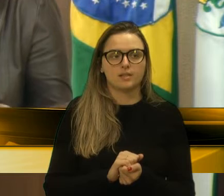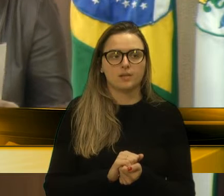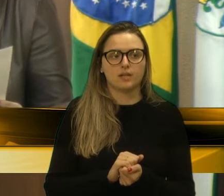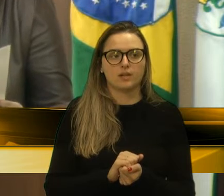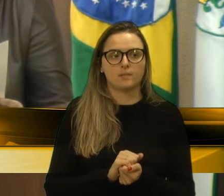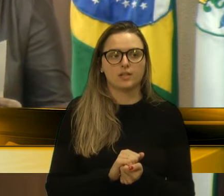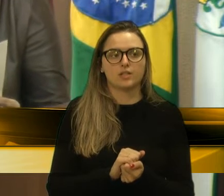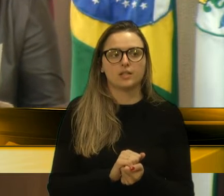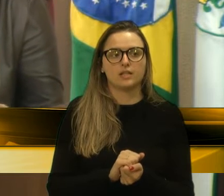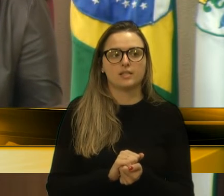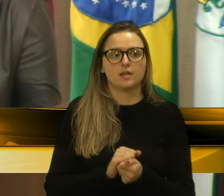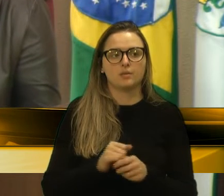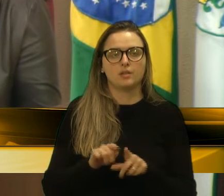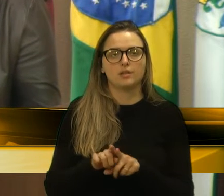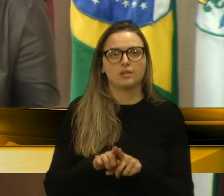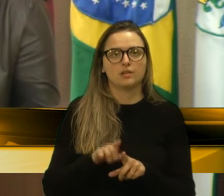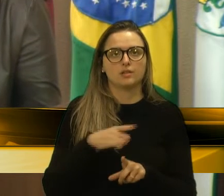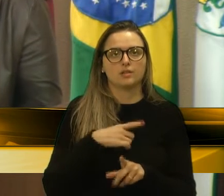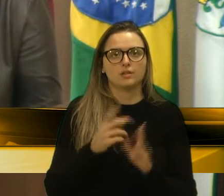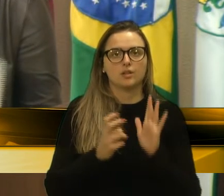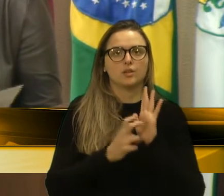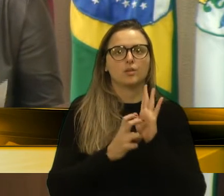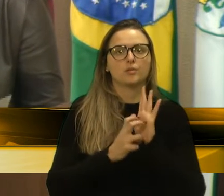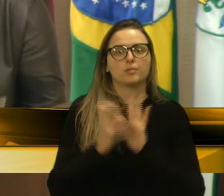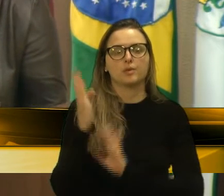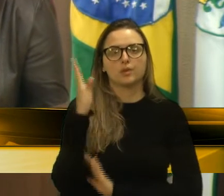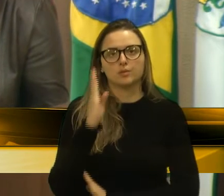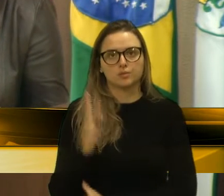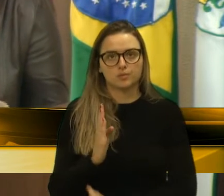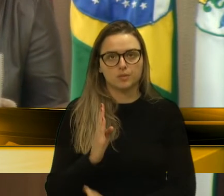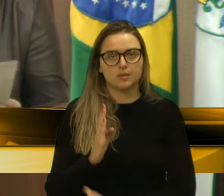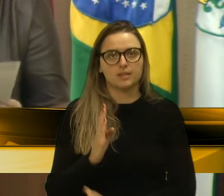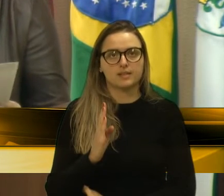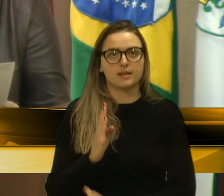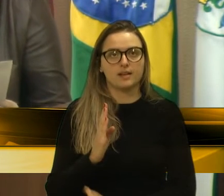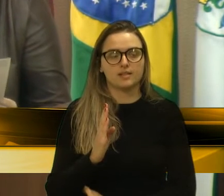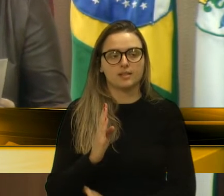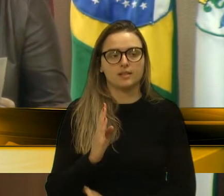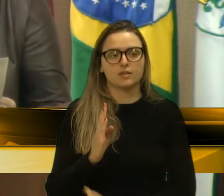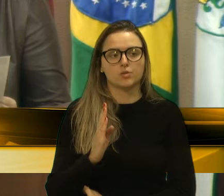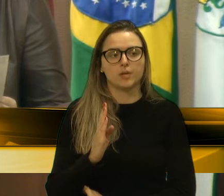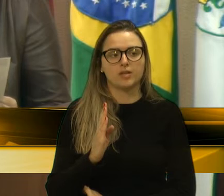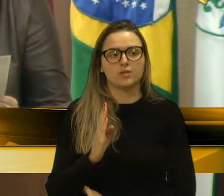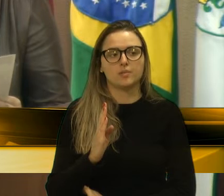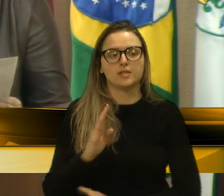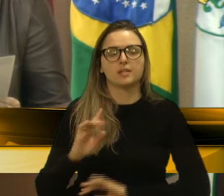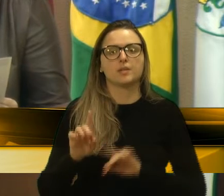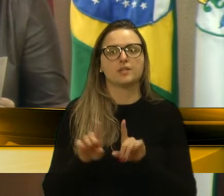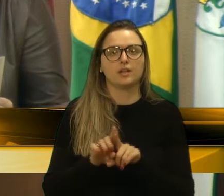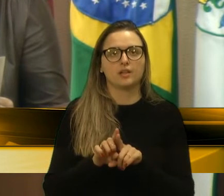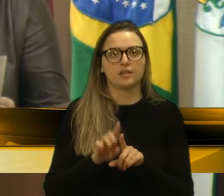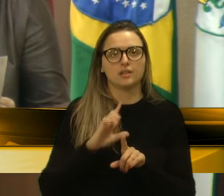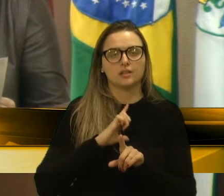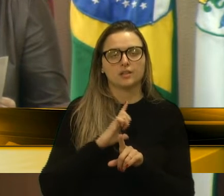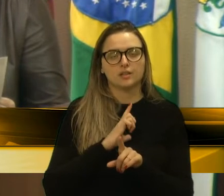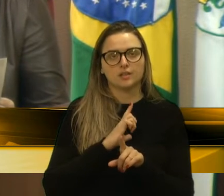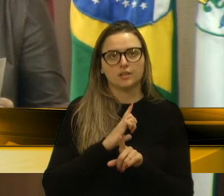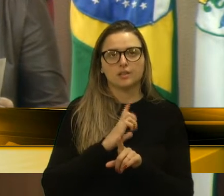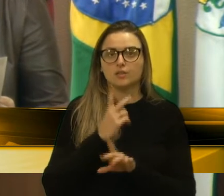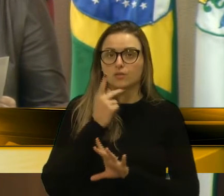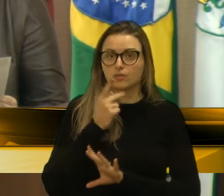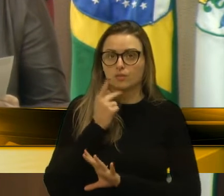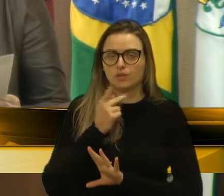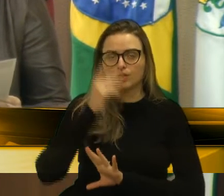na Marquês, mais ou menos à frente do Banco do Brasil, onde sempre foi a Parada Livre, e ele só solicita, então, que